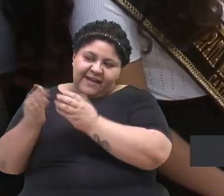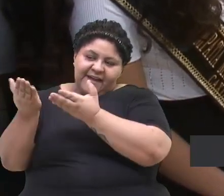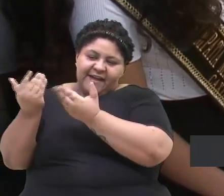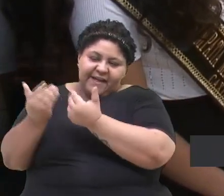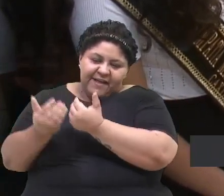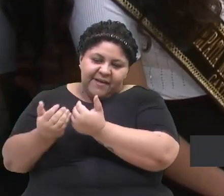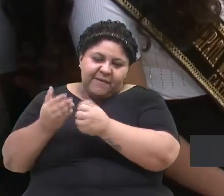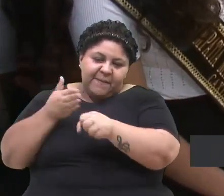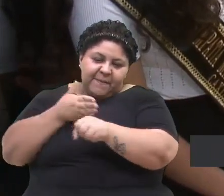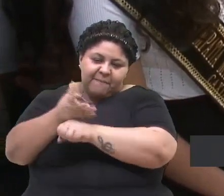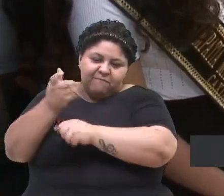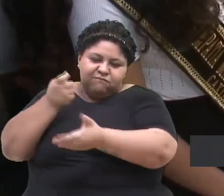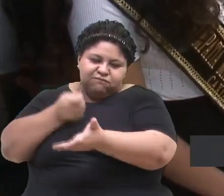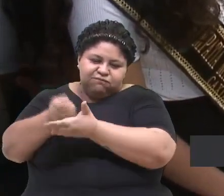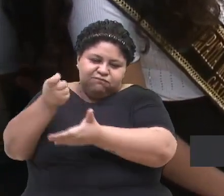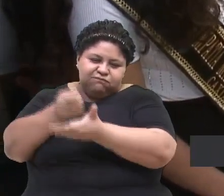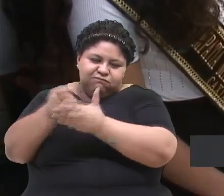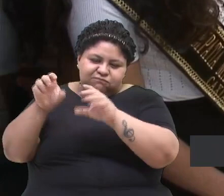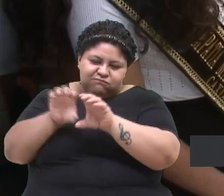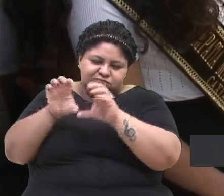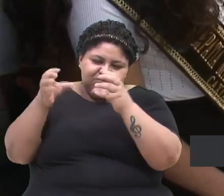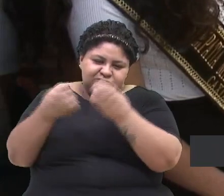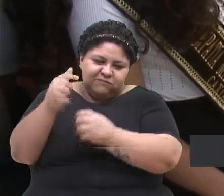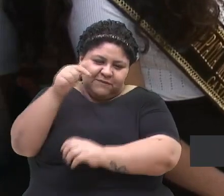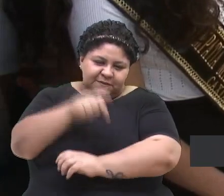luta comunitária por Caxias do Sul.